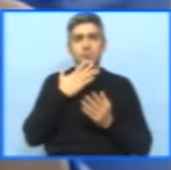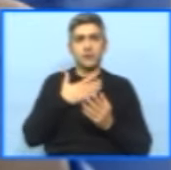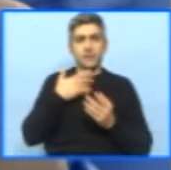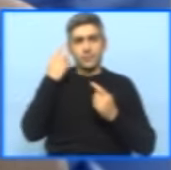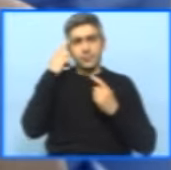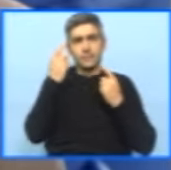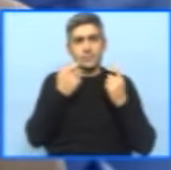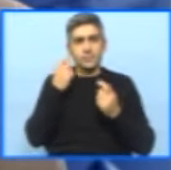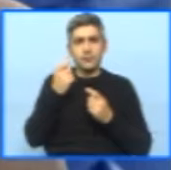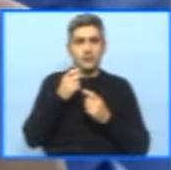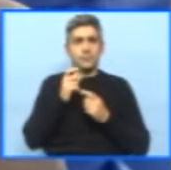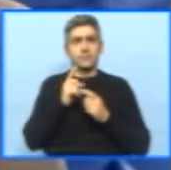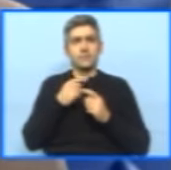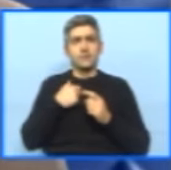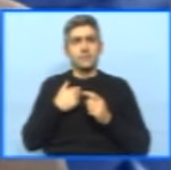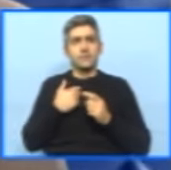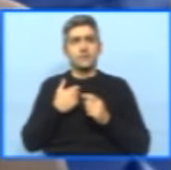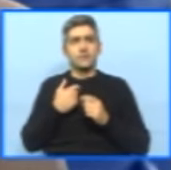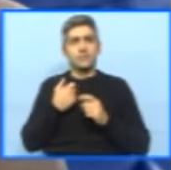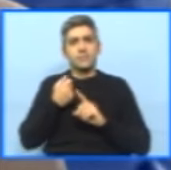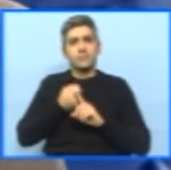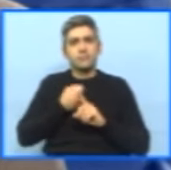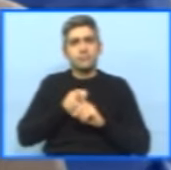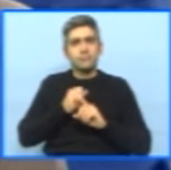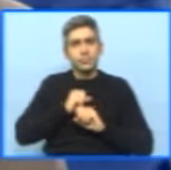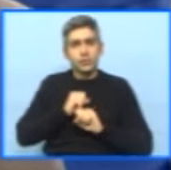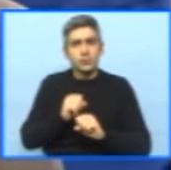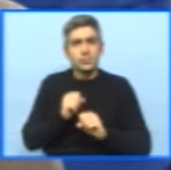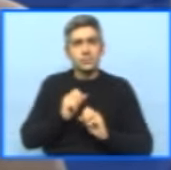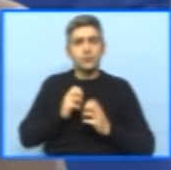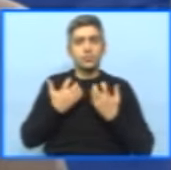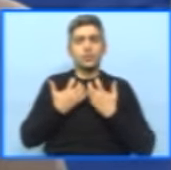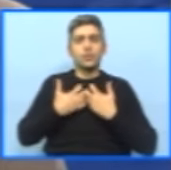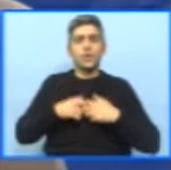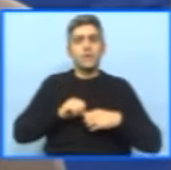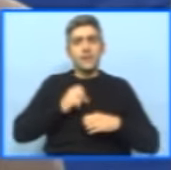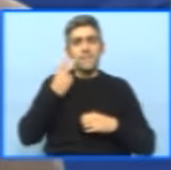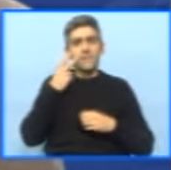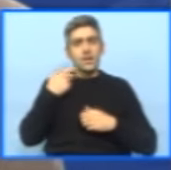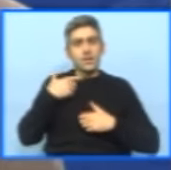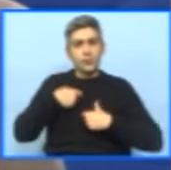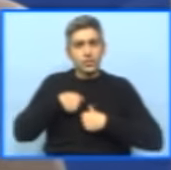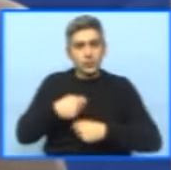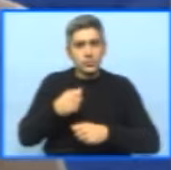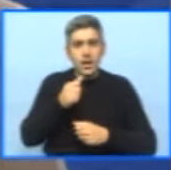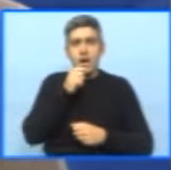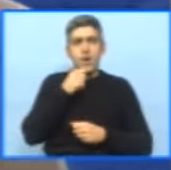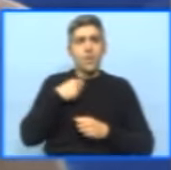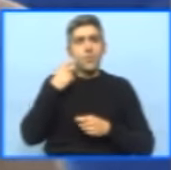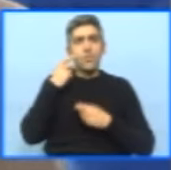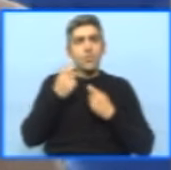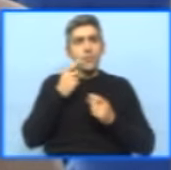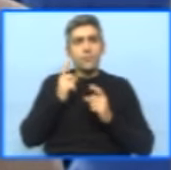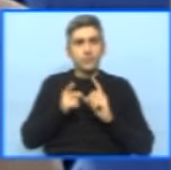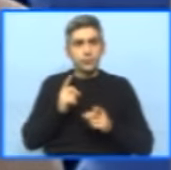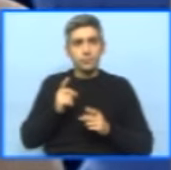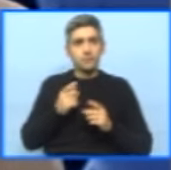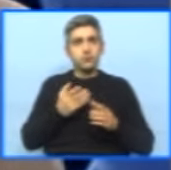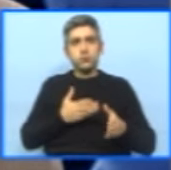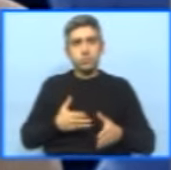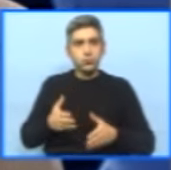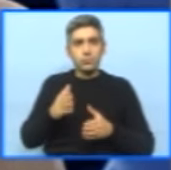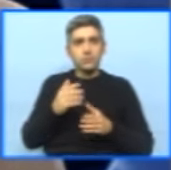que é que me mobiliza, qual é o motor da minha vida, que água eu procuro, que estratégias